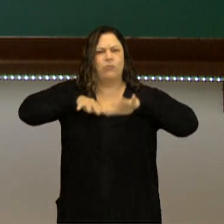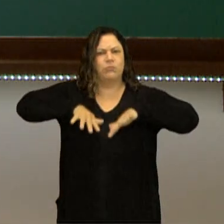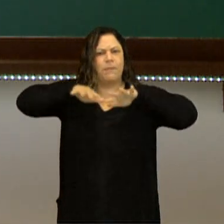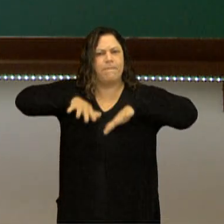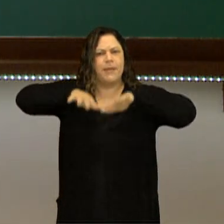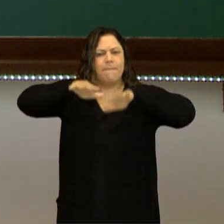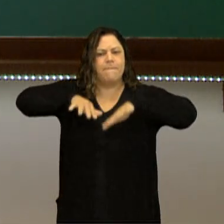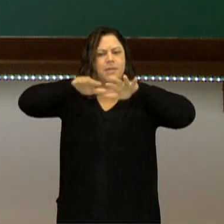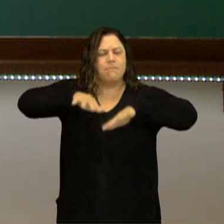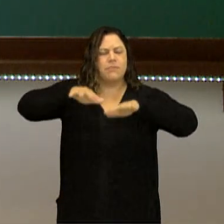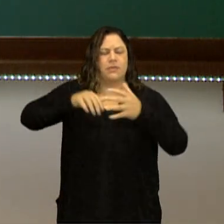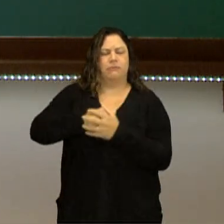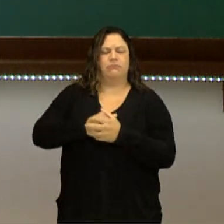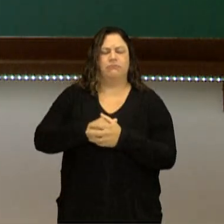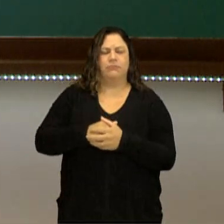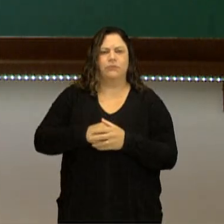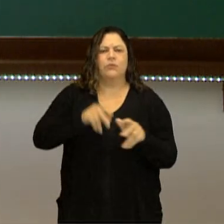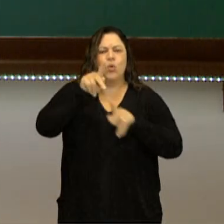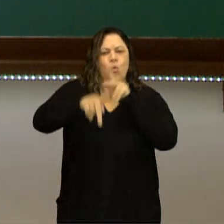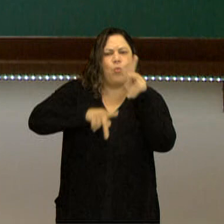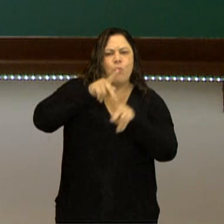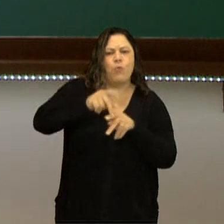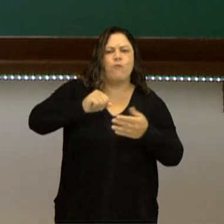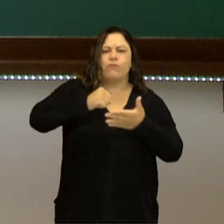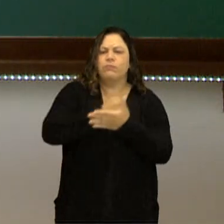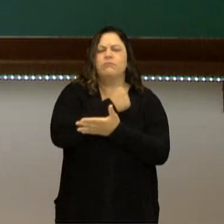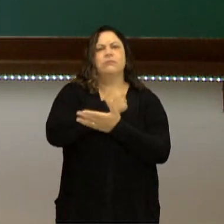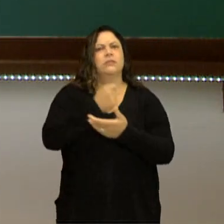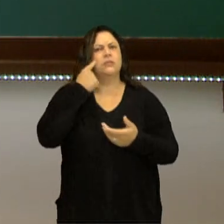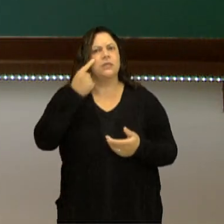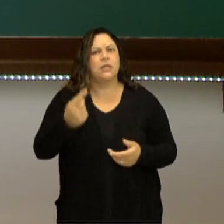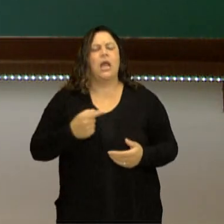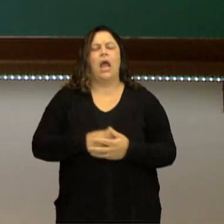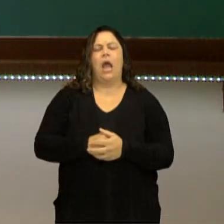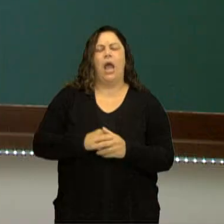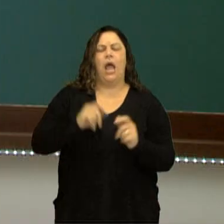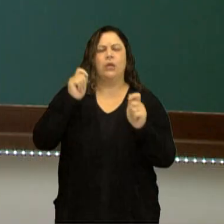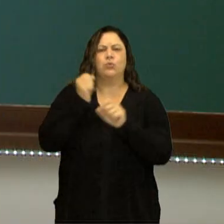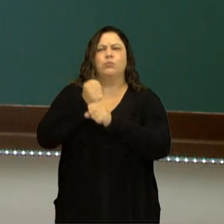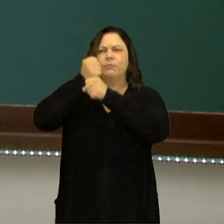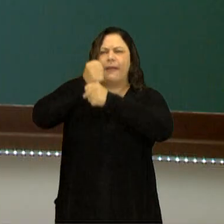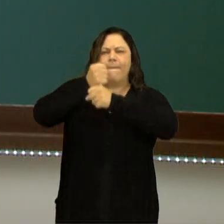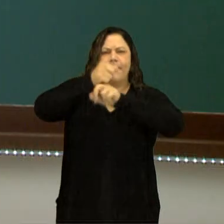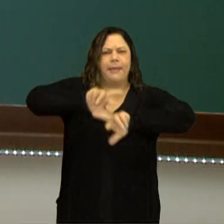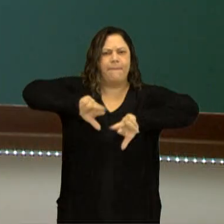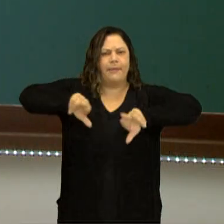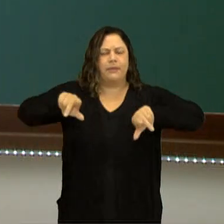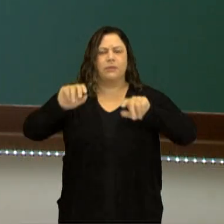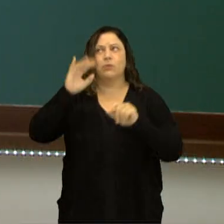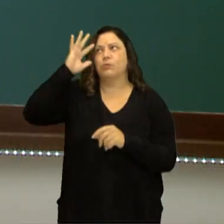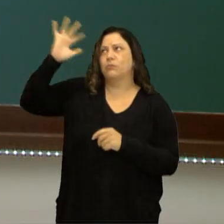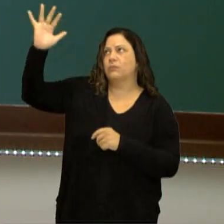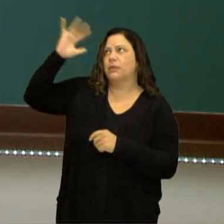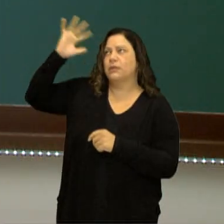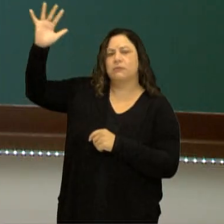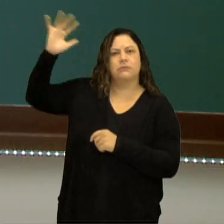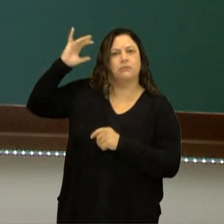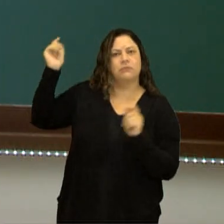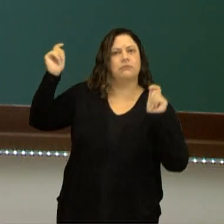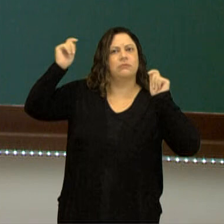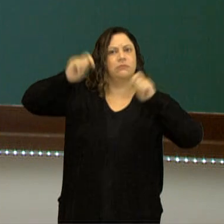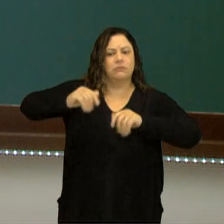a indignação do povo e mais ainda, como é que uma ideia, uma teoria